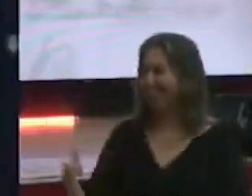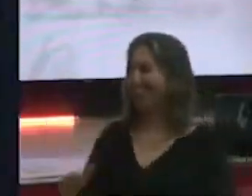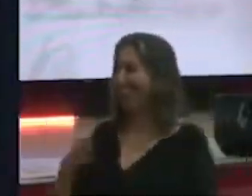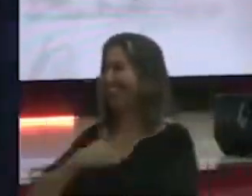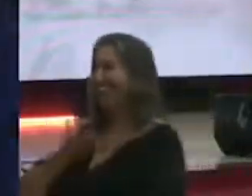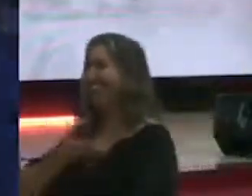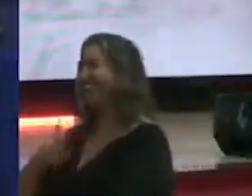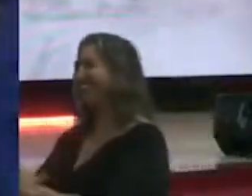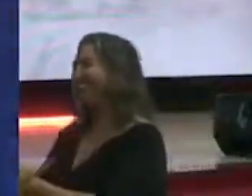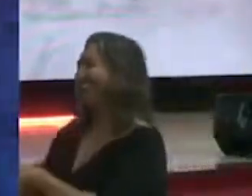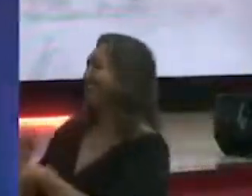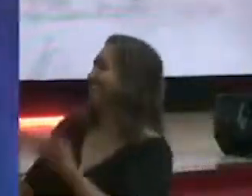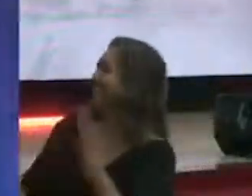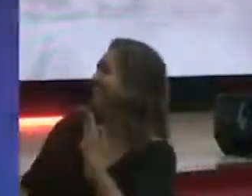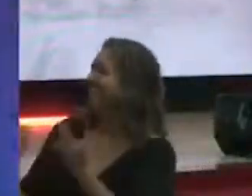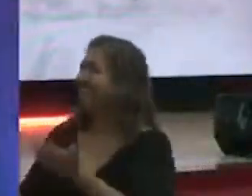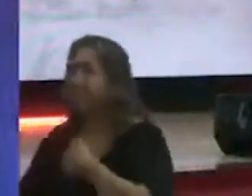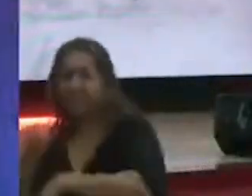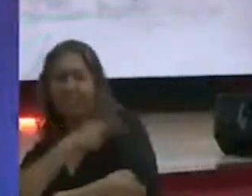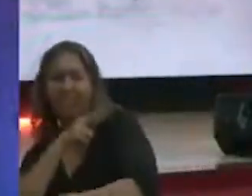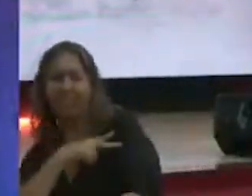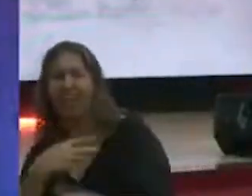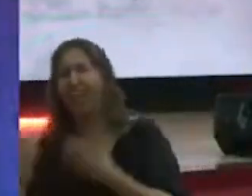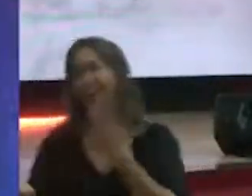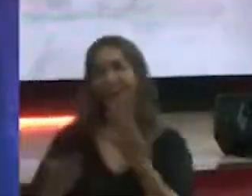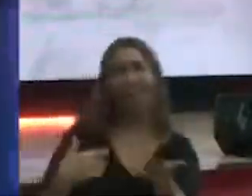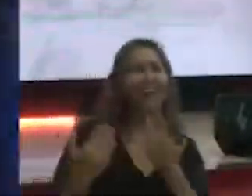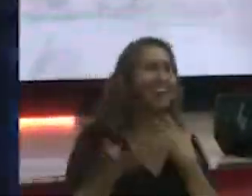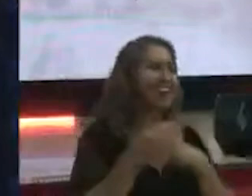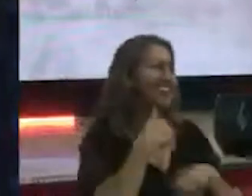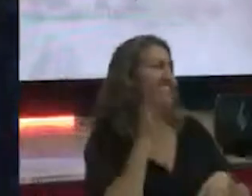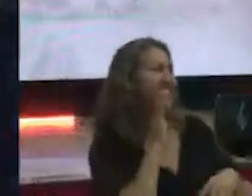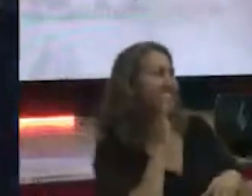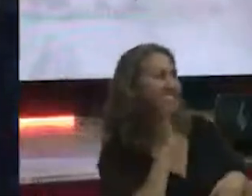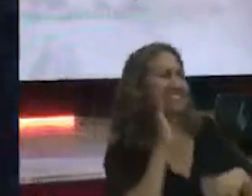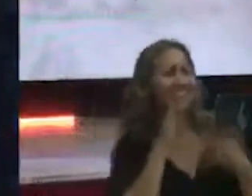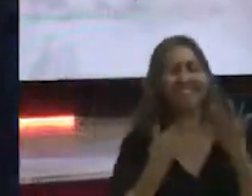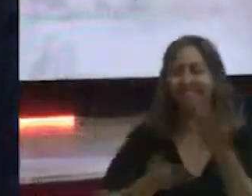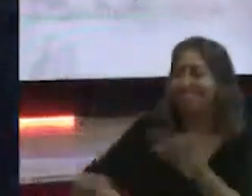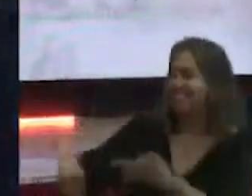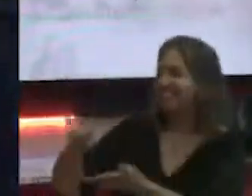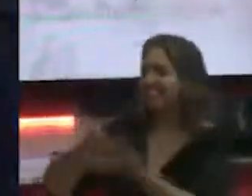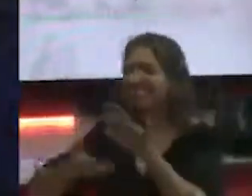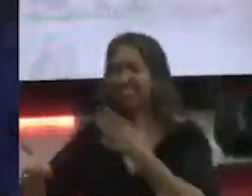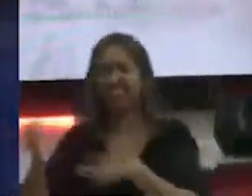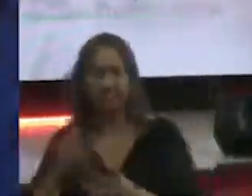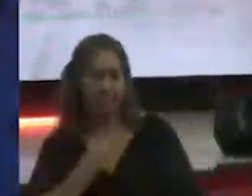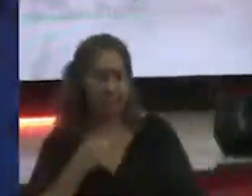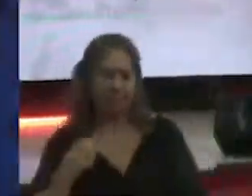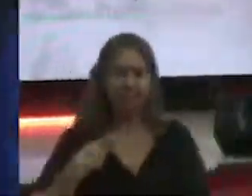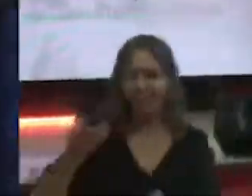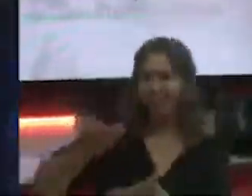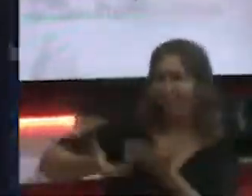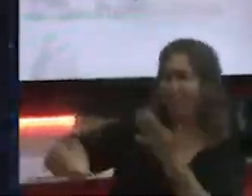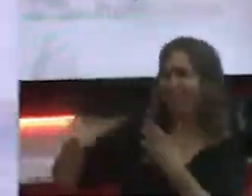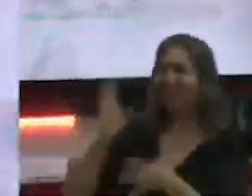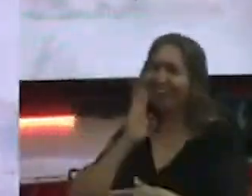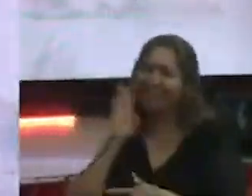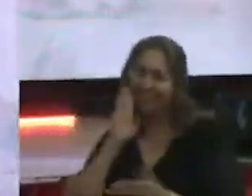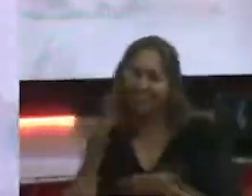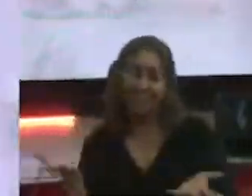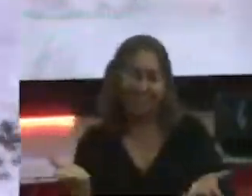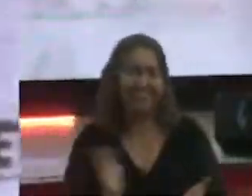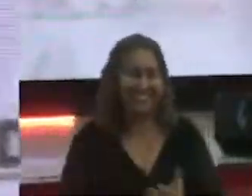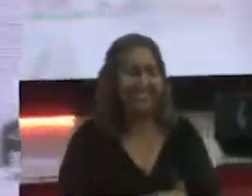amigo você trata o seu patrão você trata o seu colaborador você trata o teu pastor é claro também